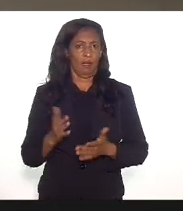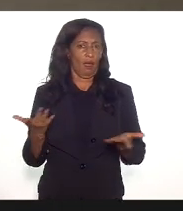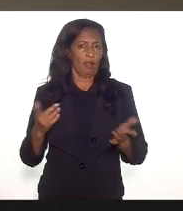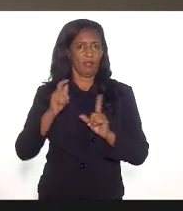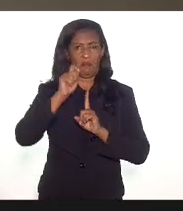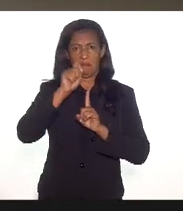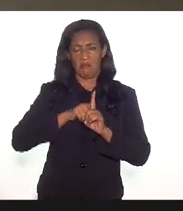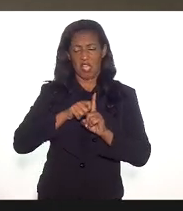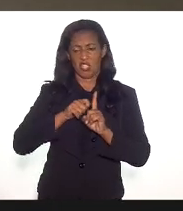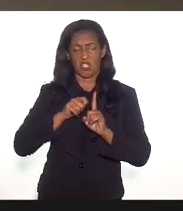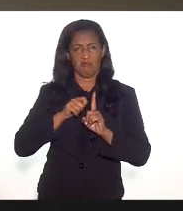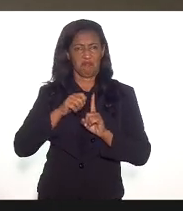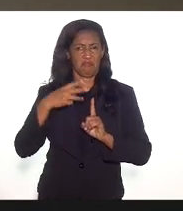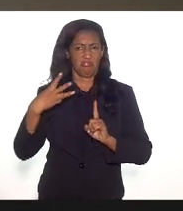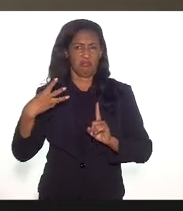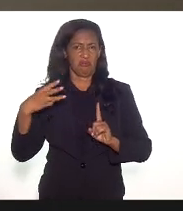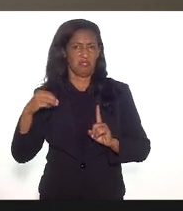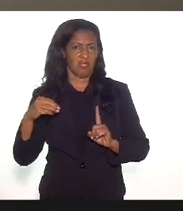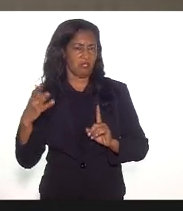desse mês.